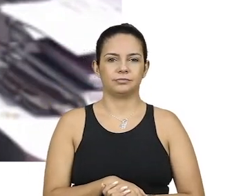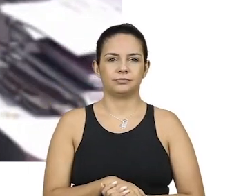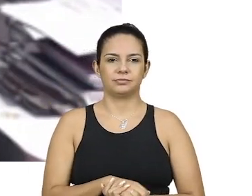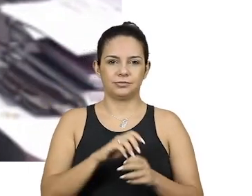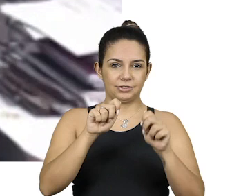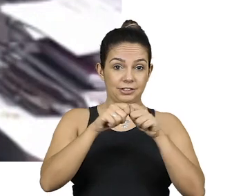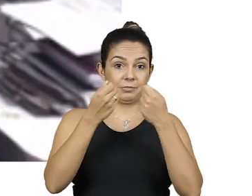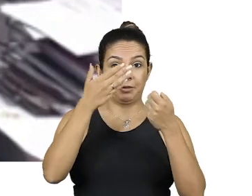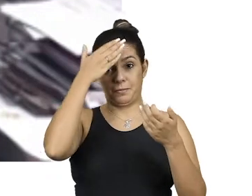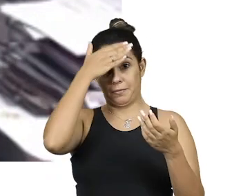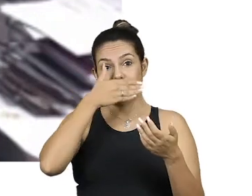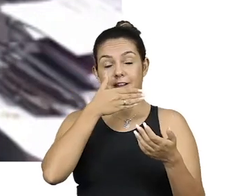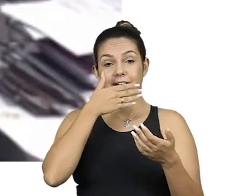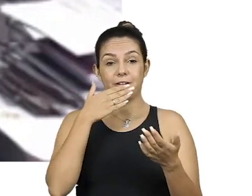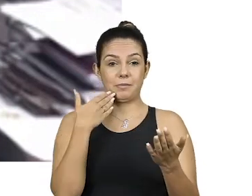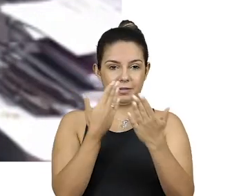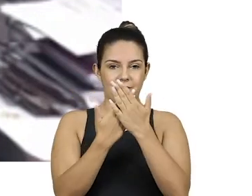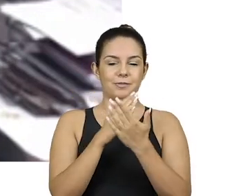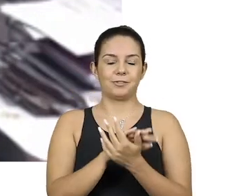quebramos a cara.